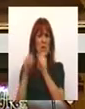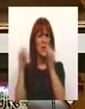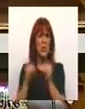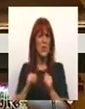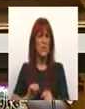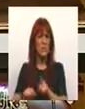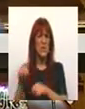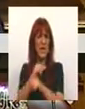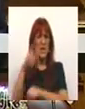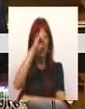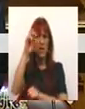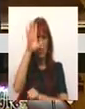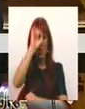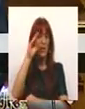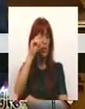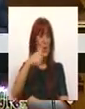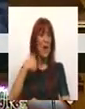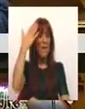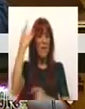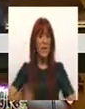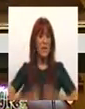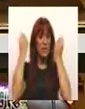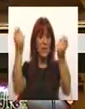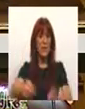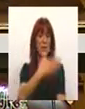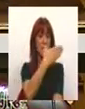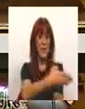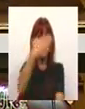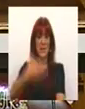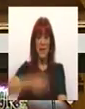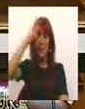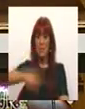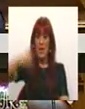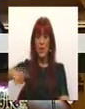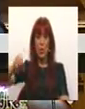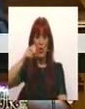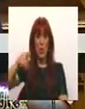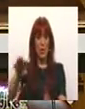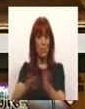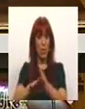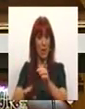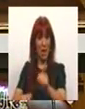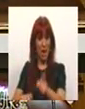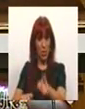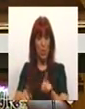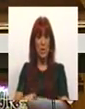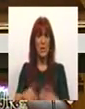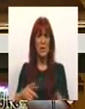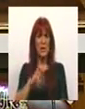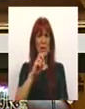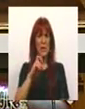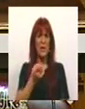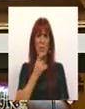Terceira, pelo Governo Regional, em que prevê um investimento de 77 milhões de euros neste porto. Em